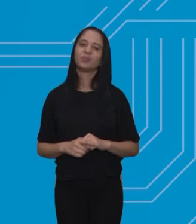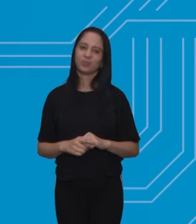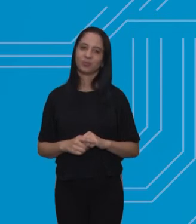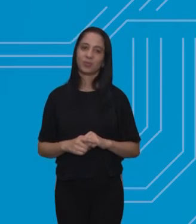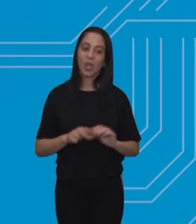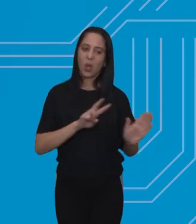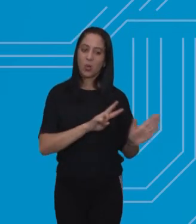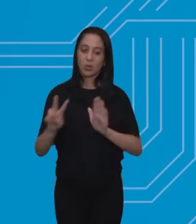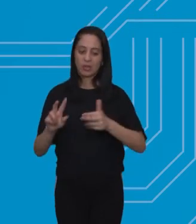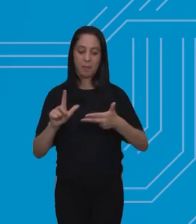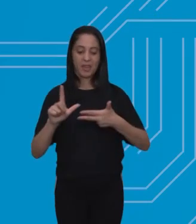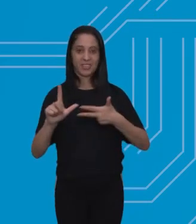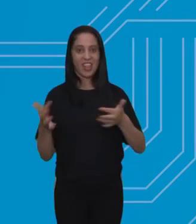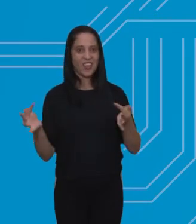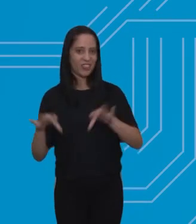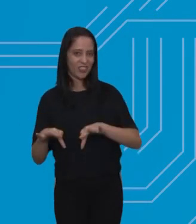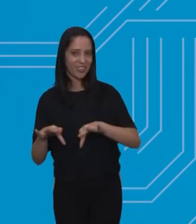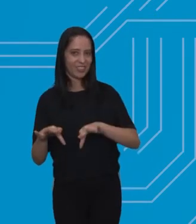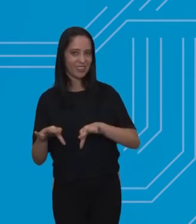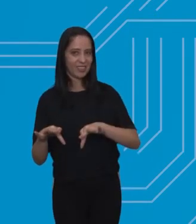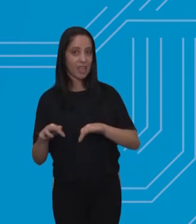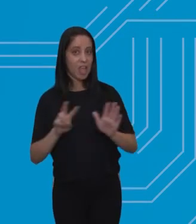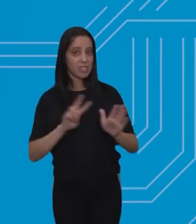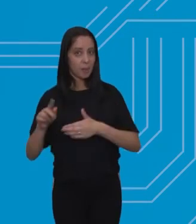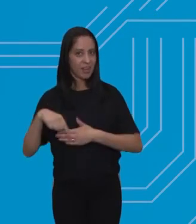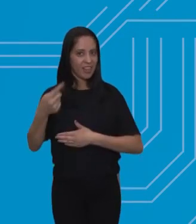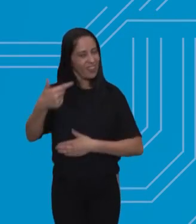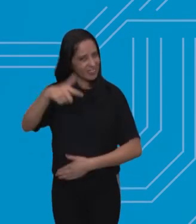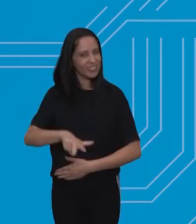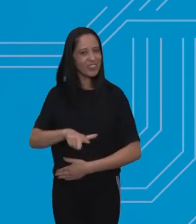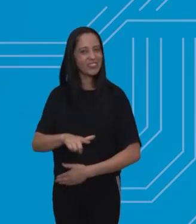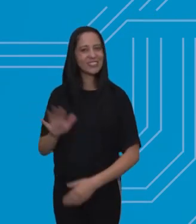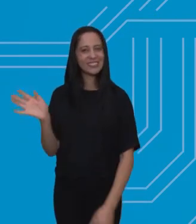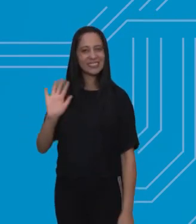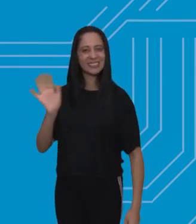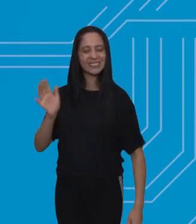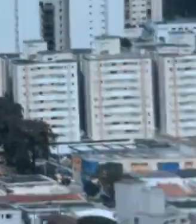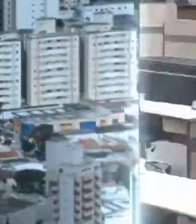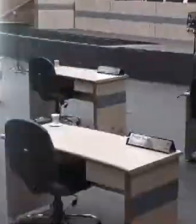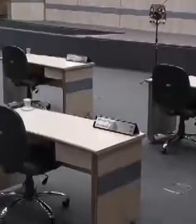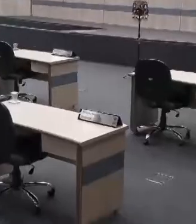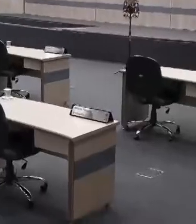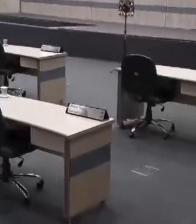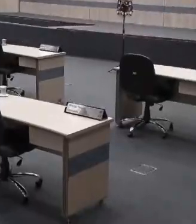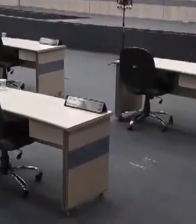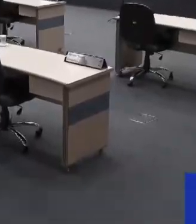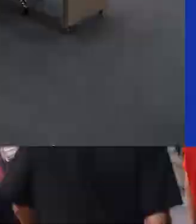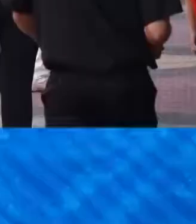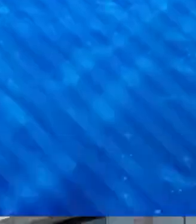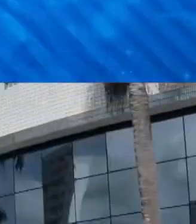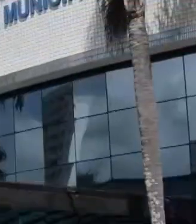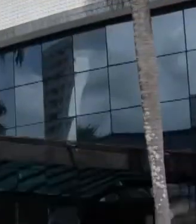e o semana Legislativa termina aqui a gente se vê na semana que vem até lá ó